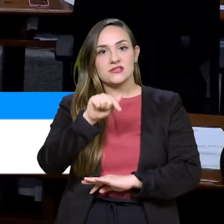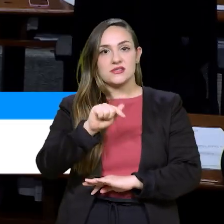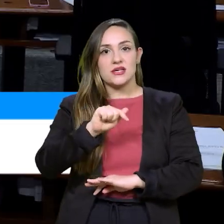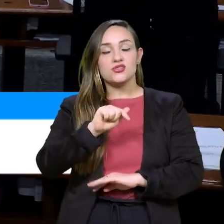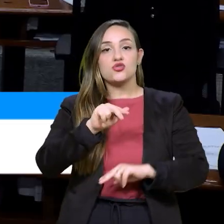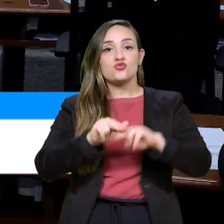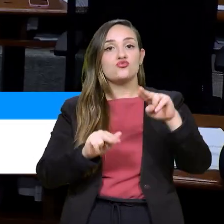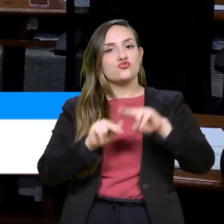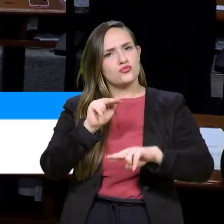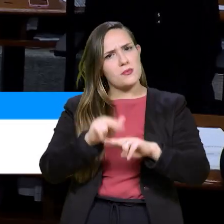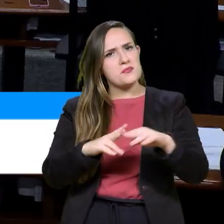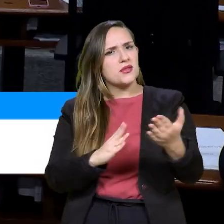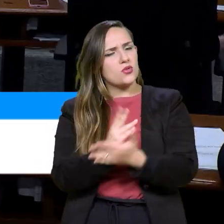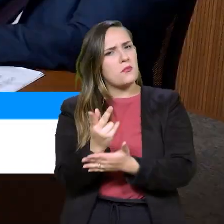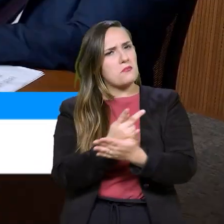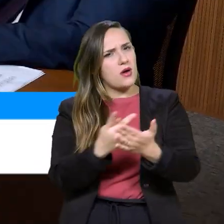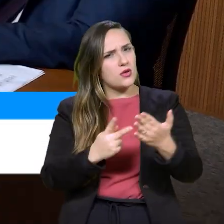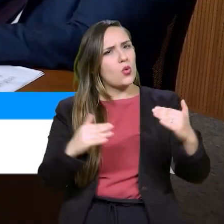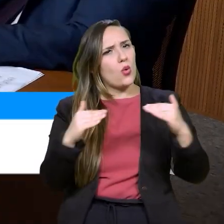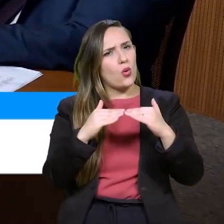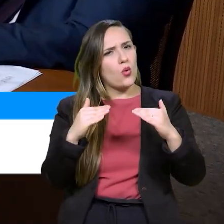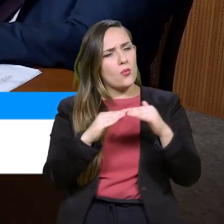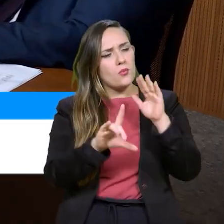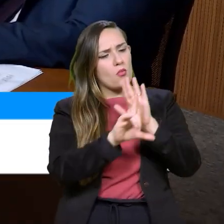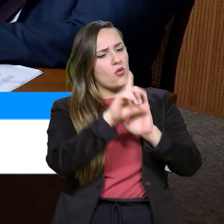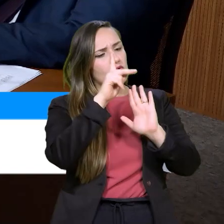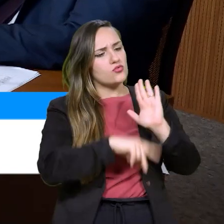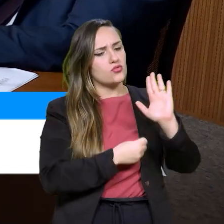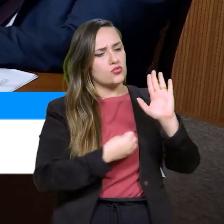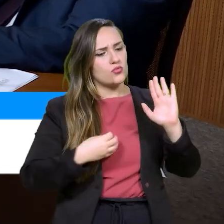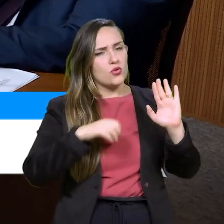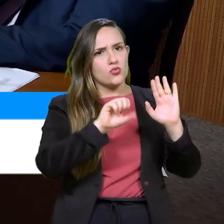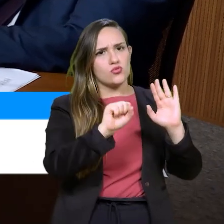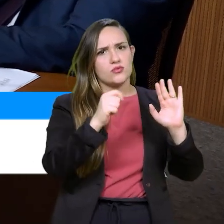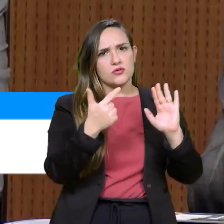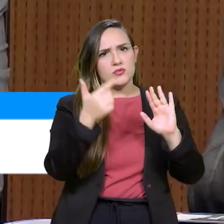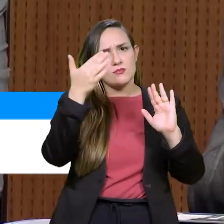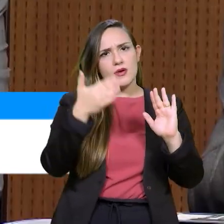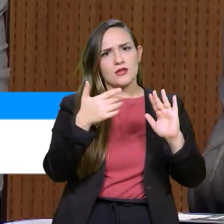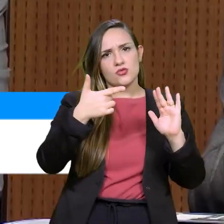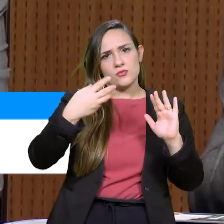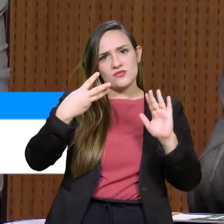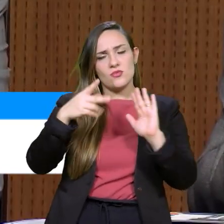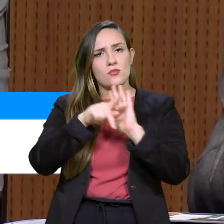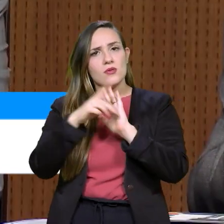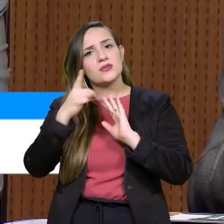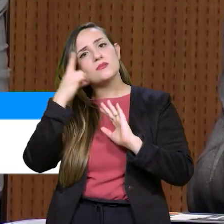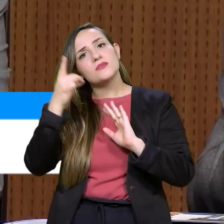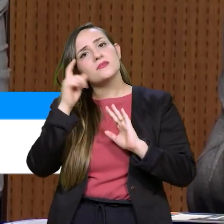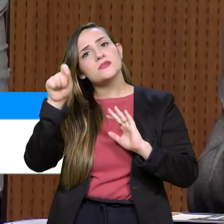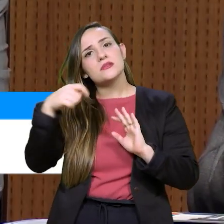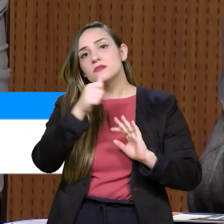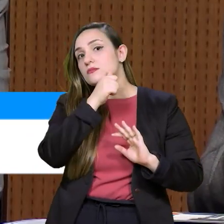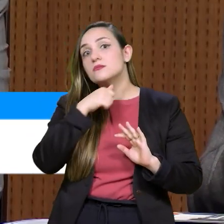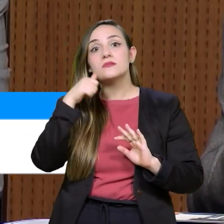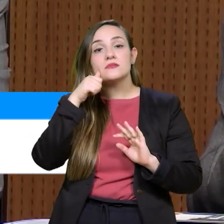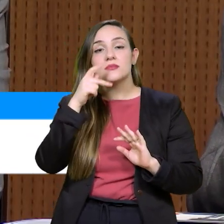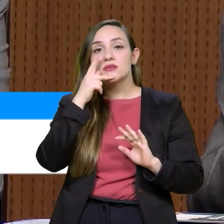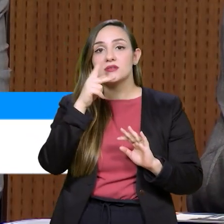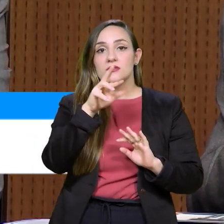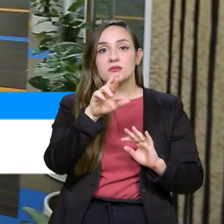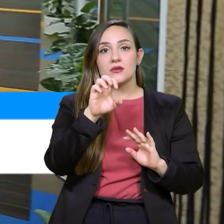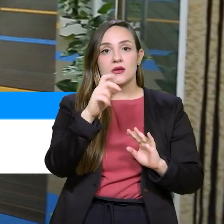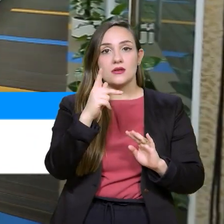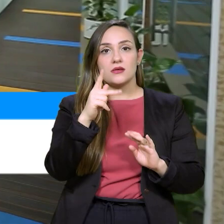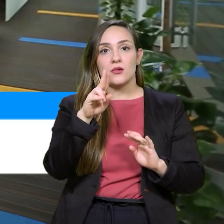junho, aprovou parecer favorável ao projeto de lei 82 de 2023, de autoria do deputado Antônio Vaz, do